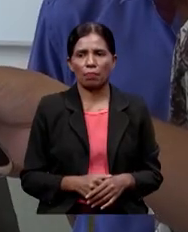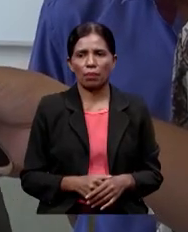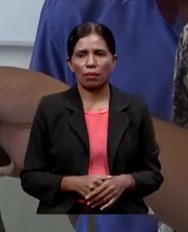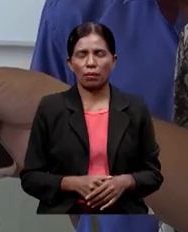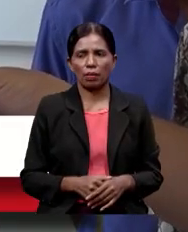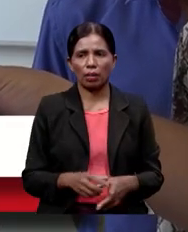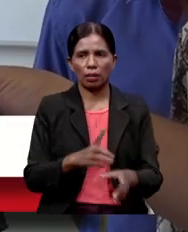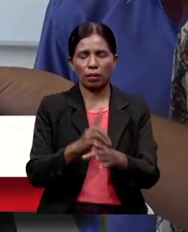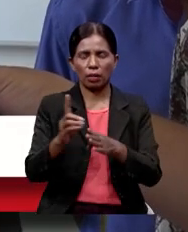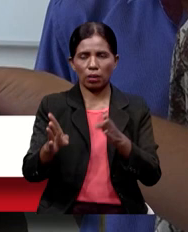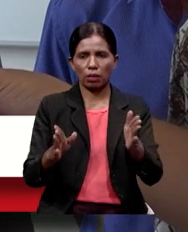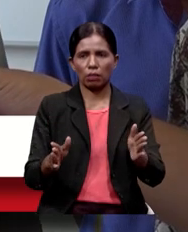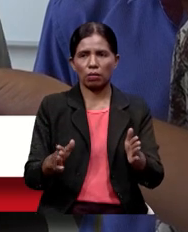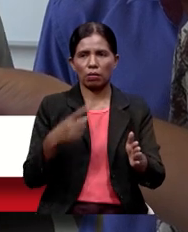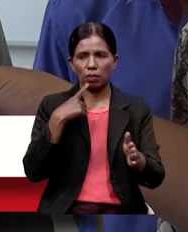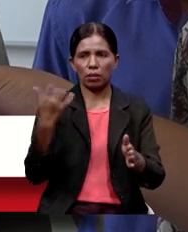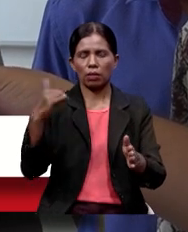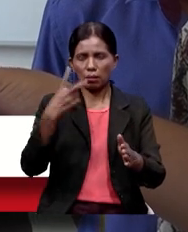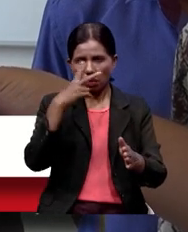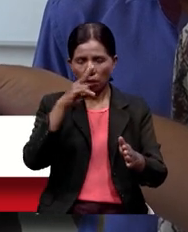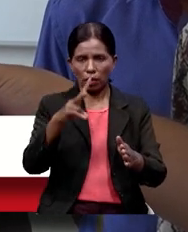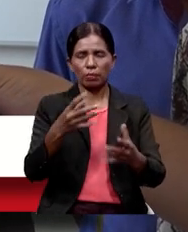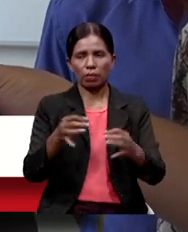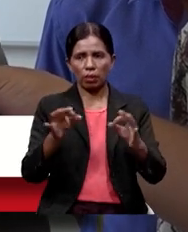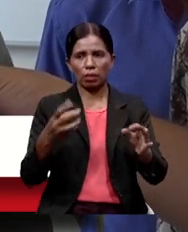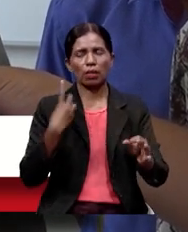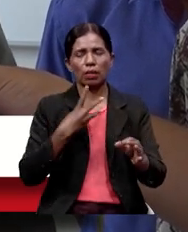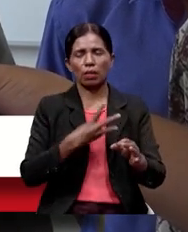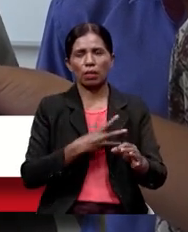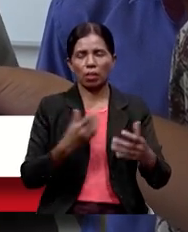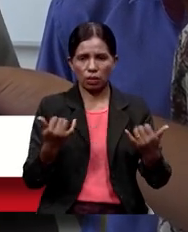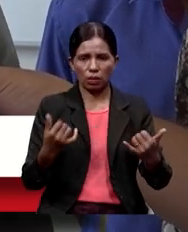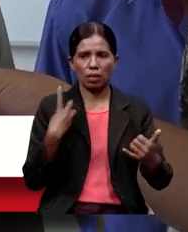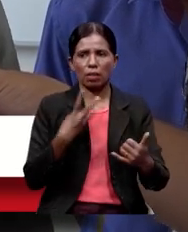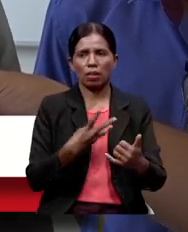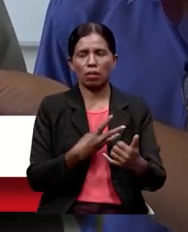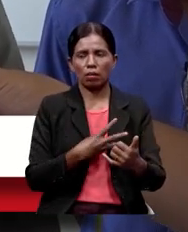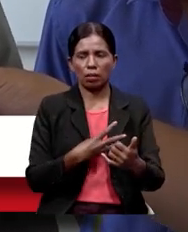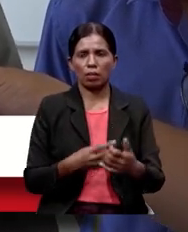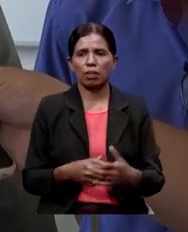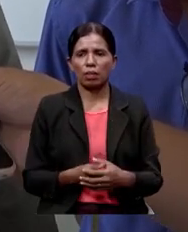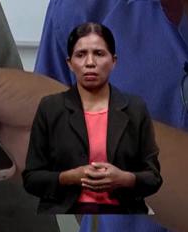Diretor aprojenamento mas o ensino diretamente bahariana. Ok, ita agora dok fase da be